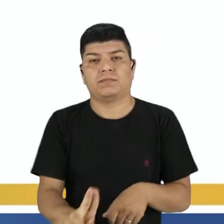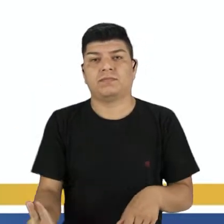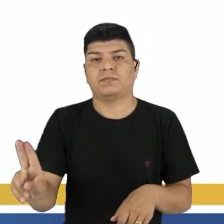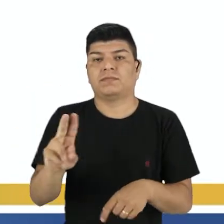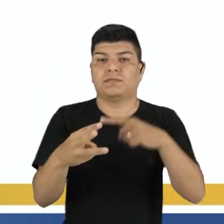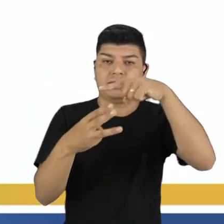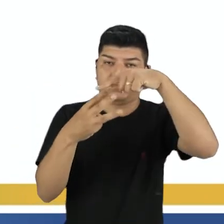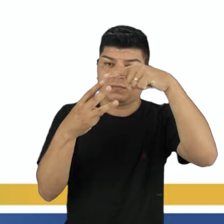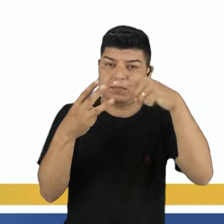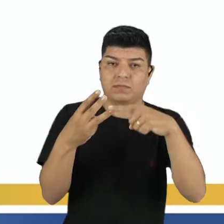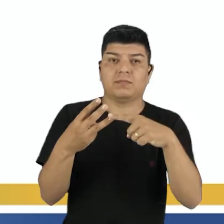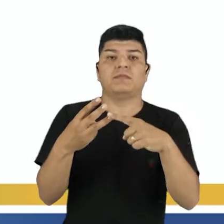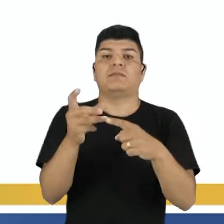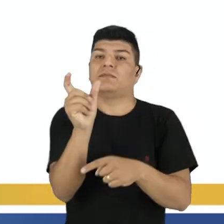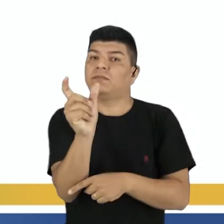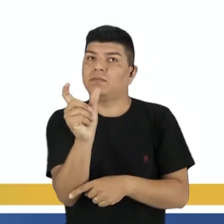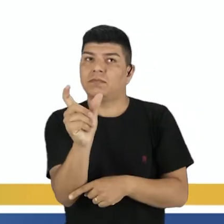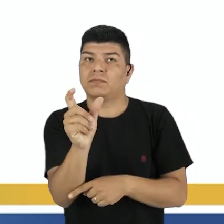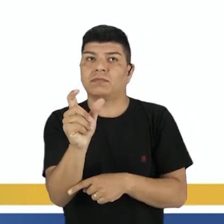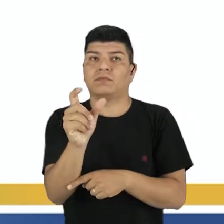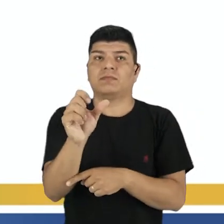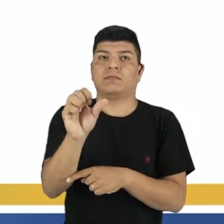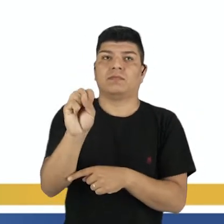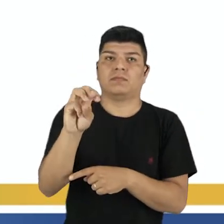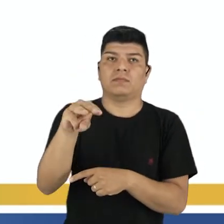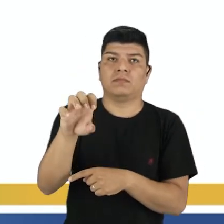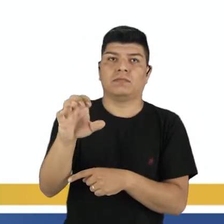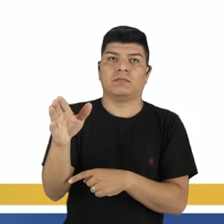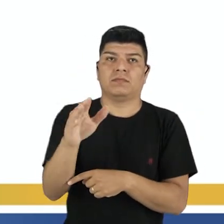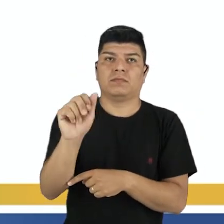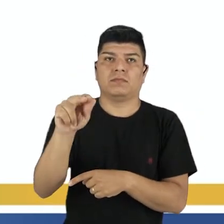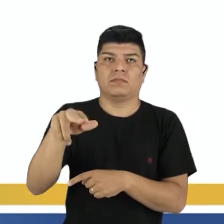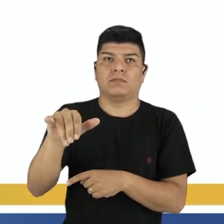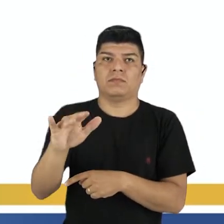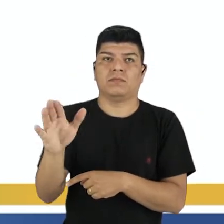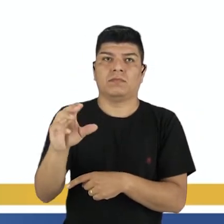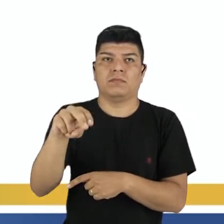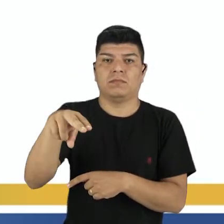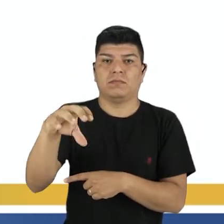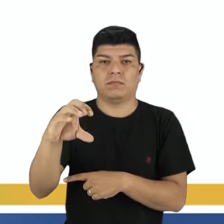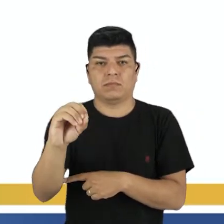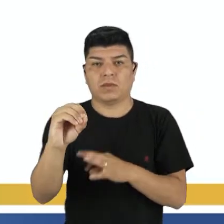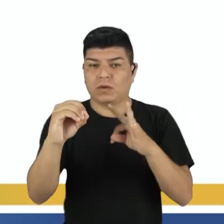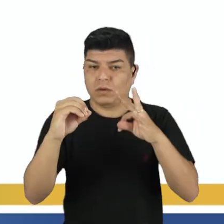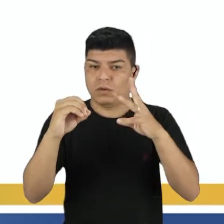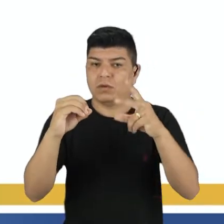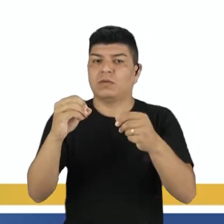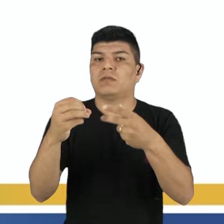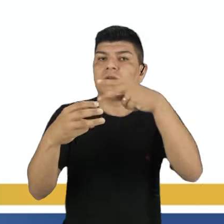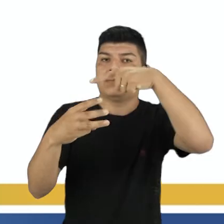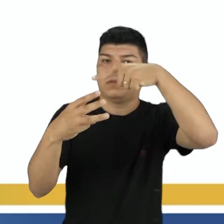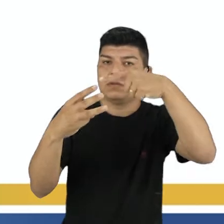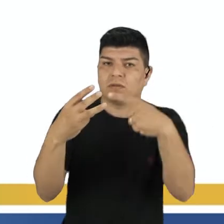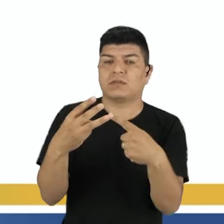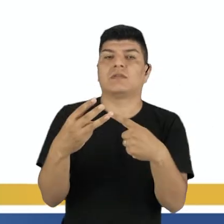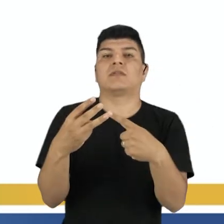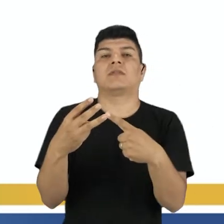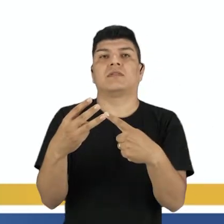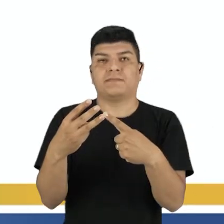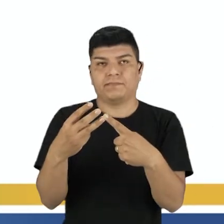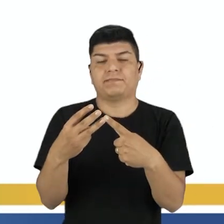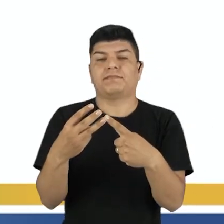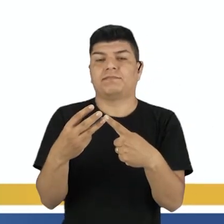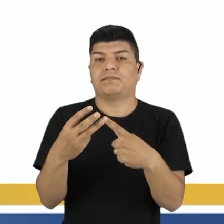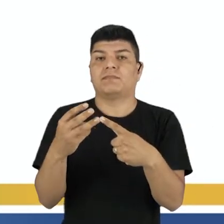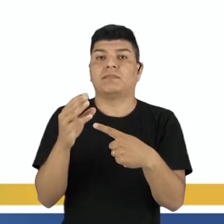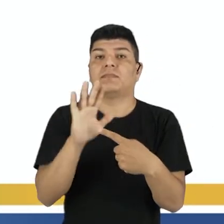mesmas três palavrinhas. A gente vai usar o some, o any ou o no. Todas essas três palavrinhas são para